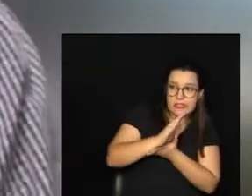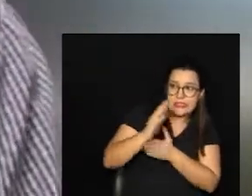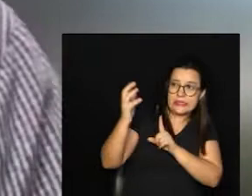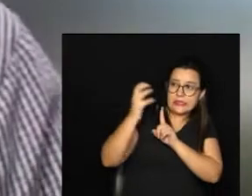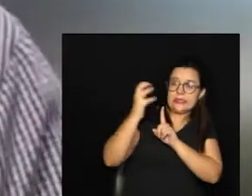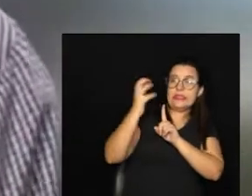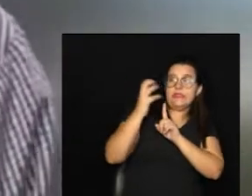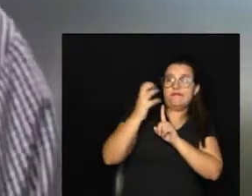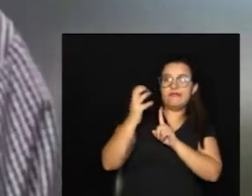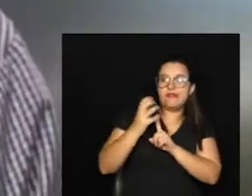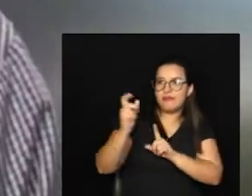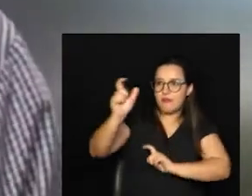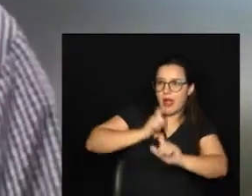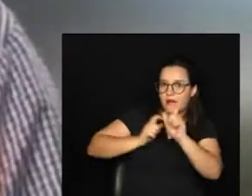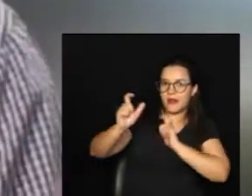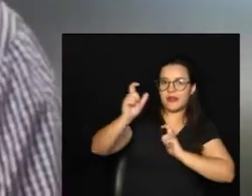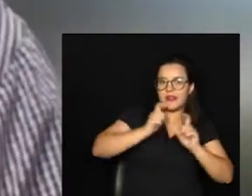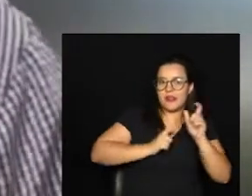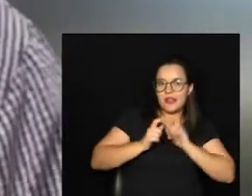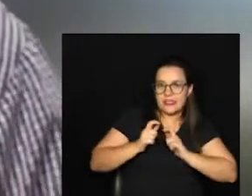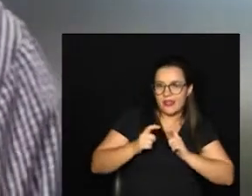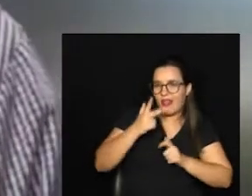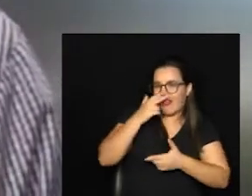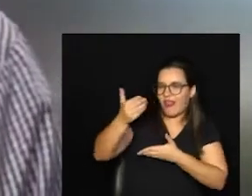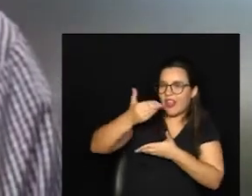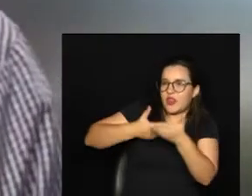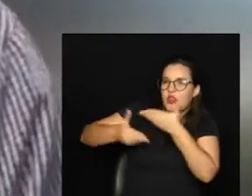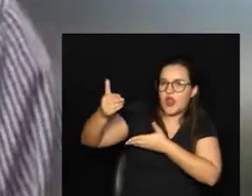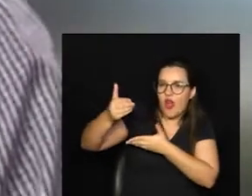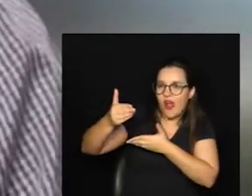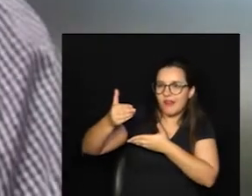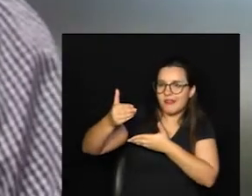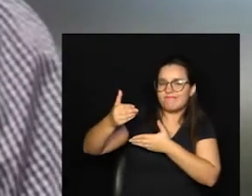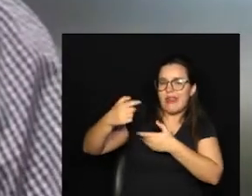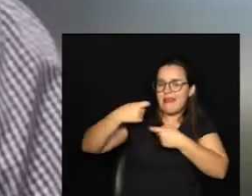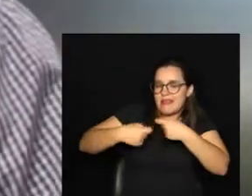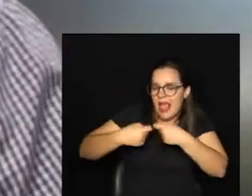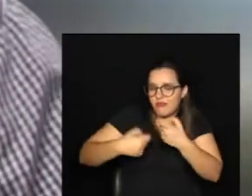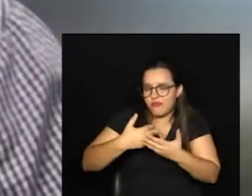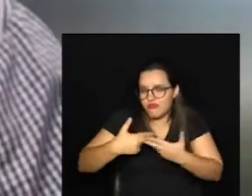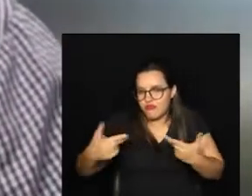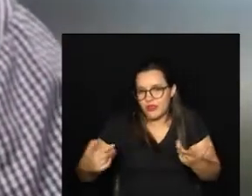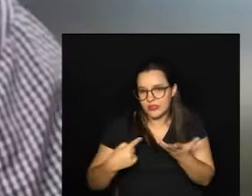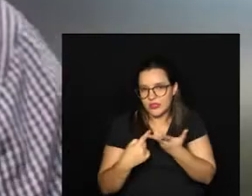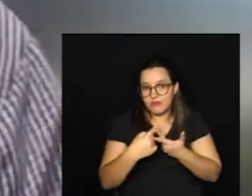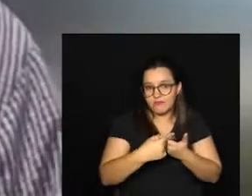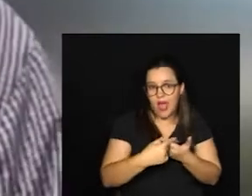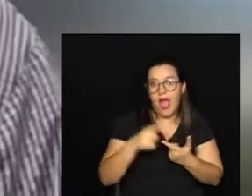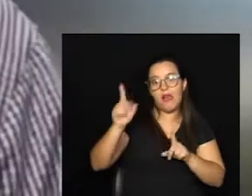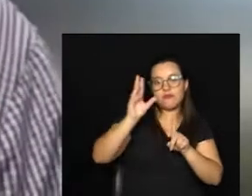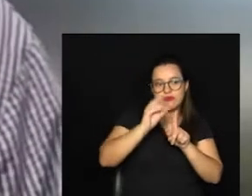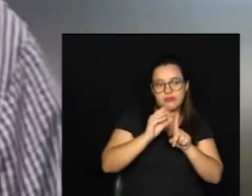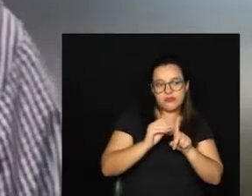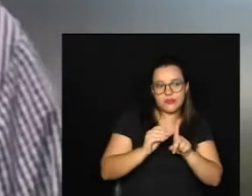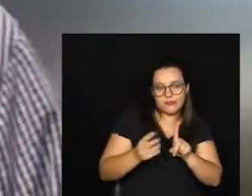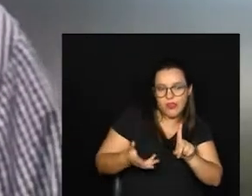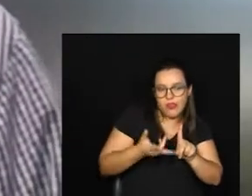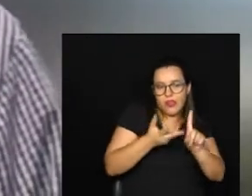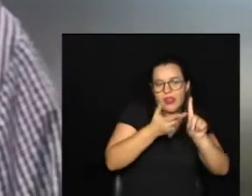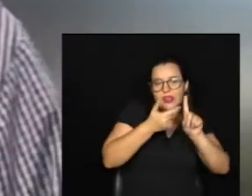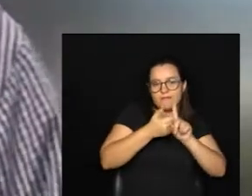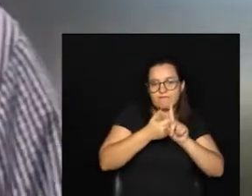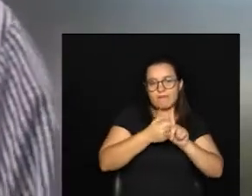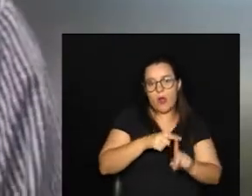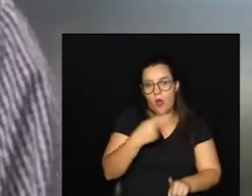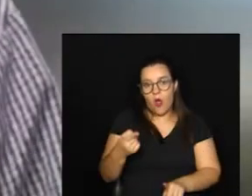exemplo, ele quer, então, qualquer tipo de benesse de natureza sexual. Isso é um assédio sexual. Agora, a